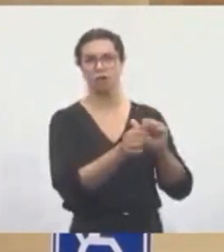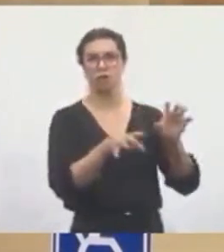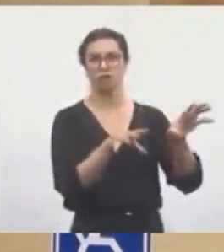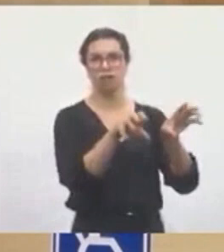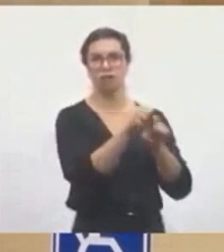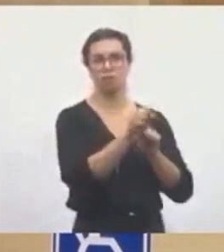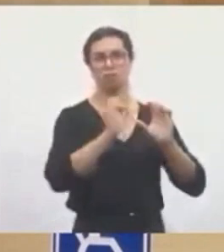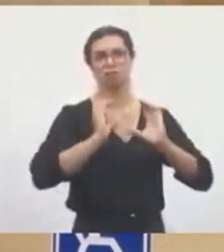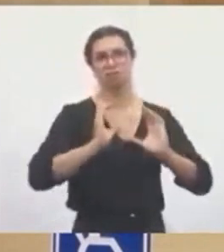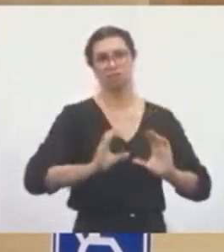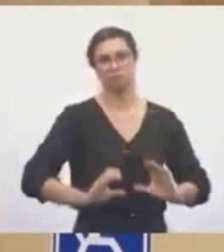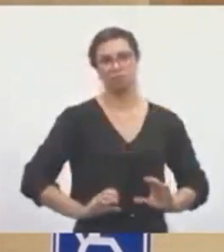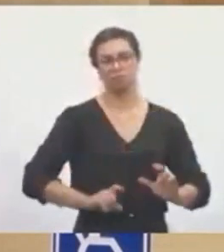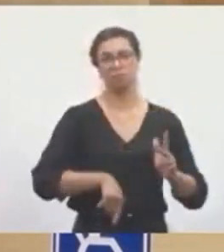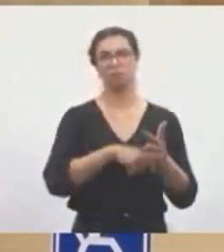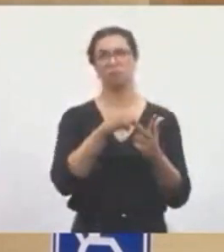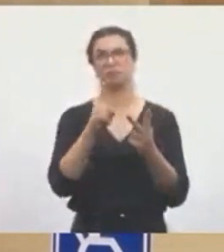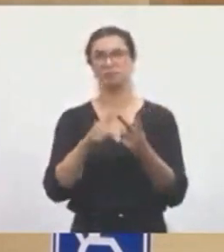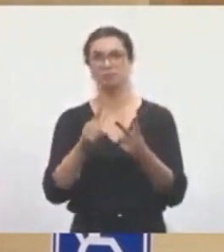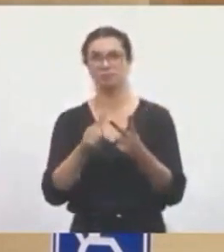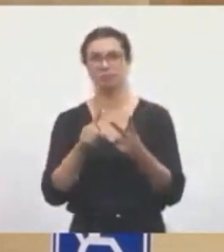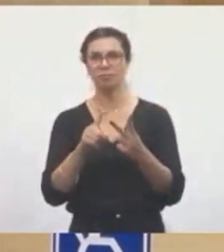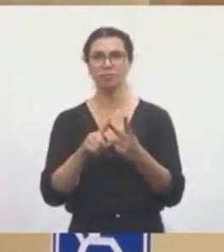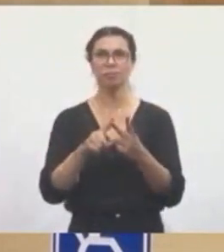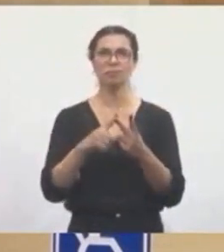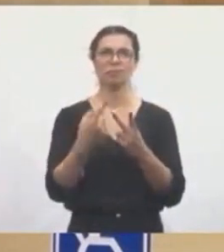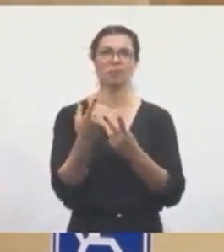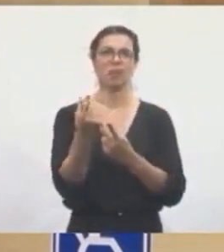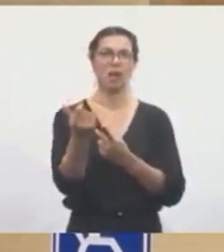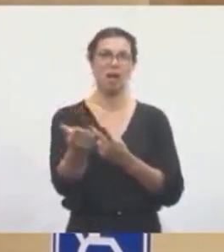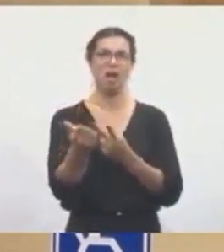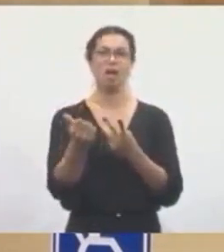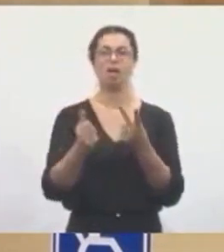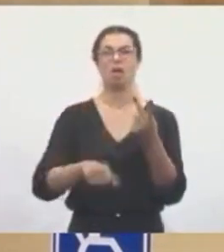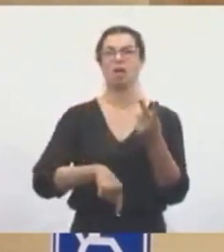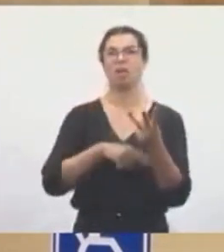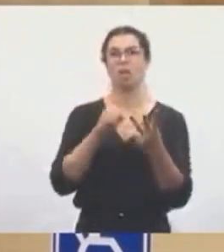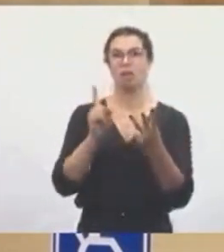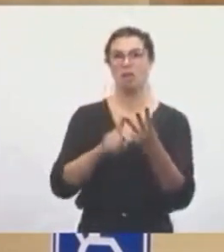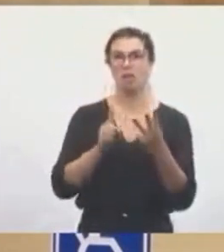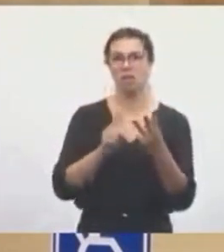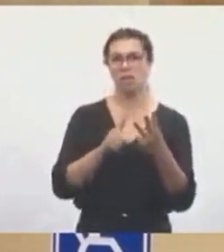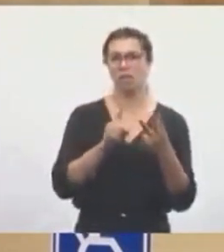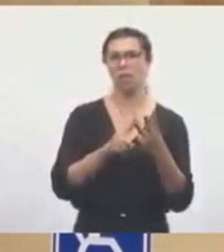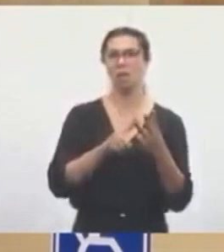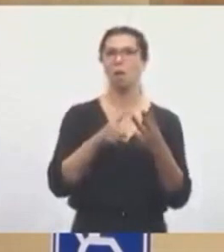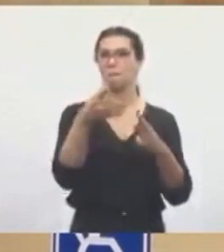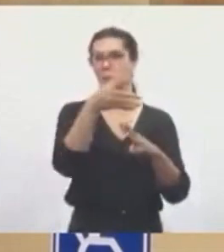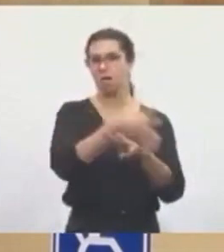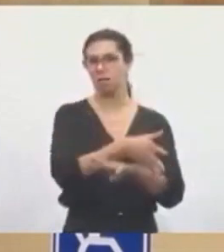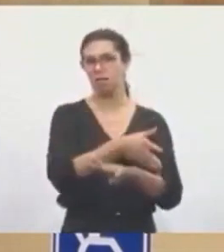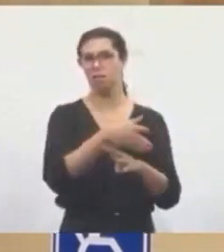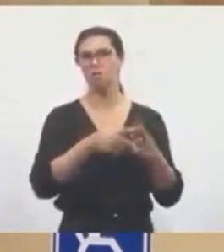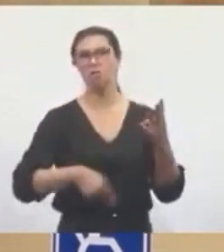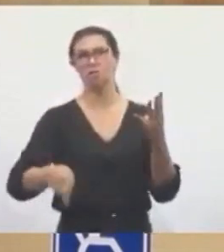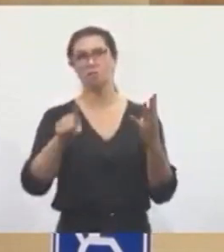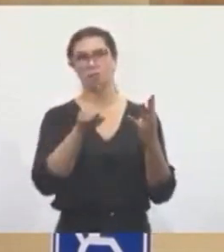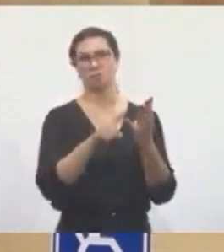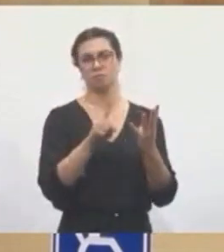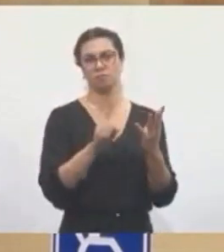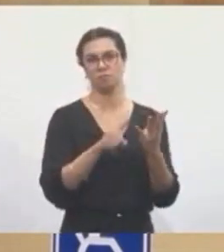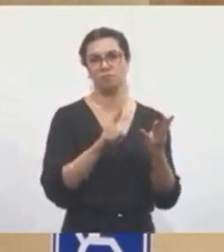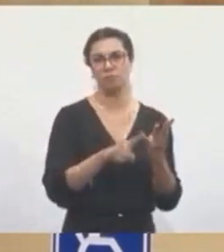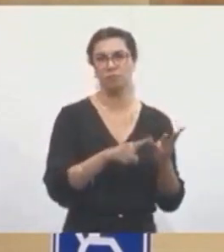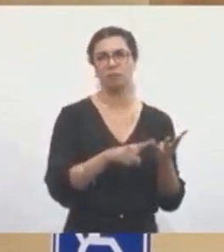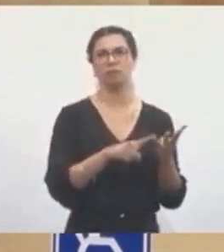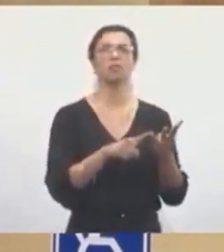formar cidadãos. A gente pode falar do esporte no alto rendimento. A gente pode falar de esporte de participação e aonde eu acho que se